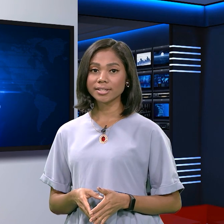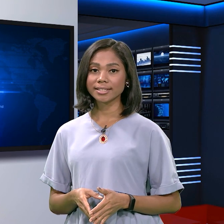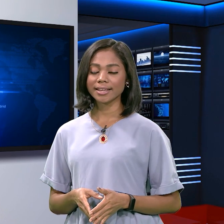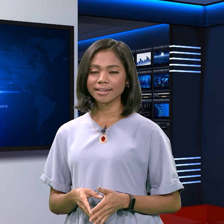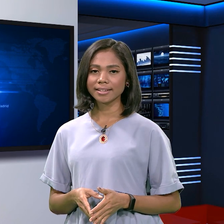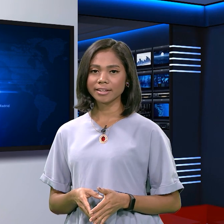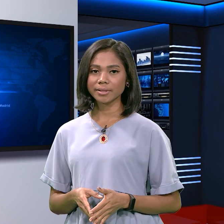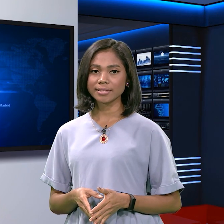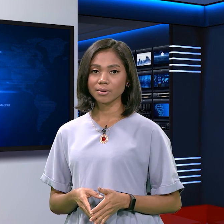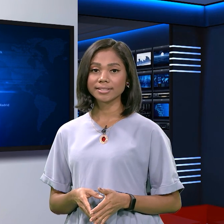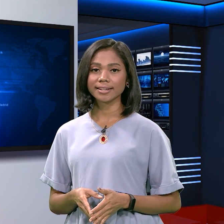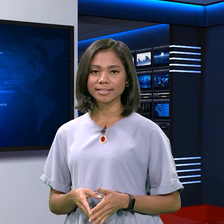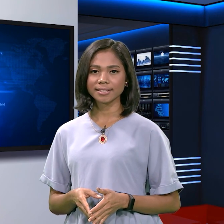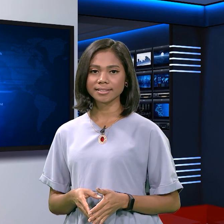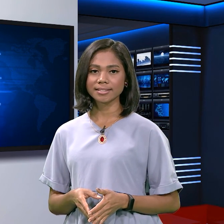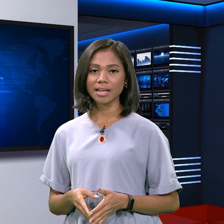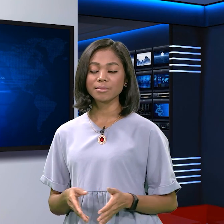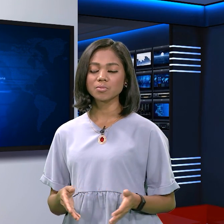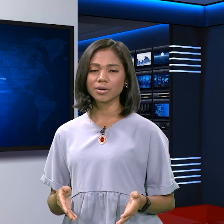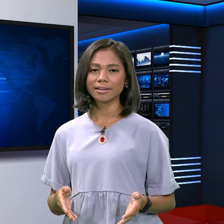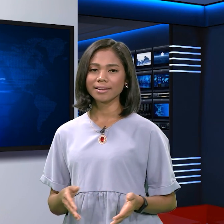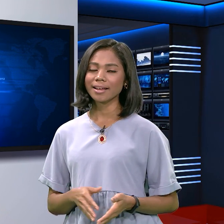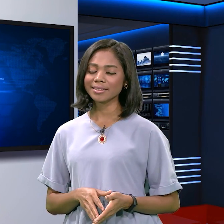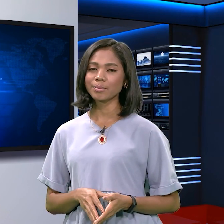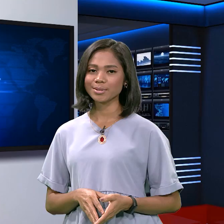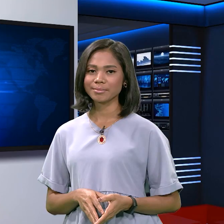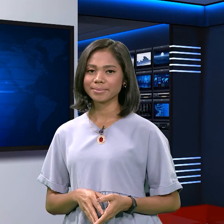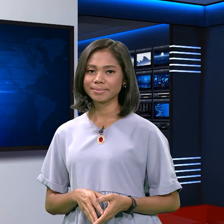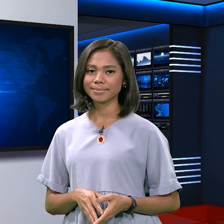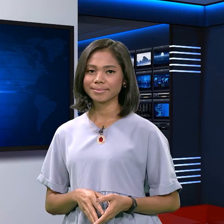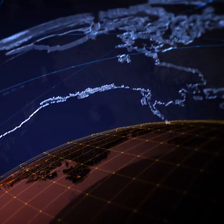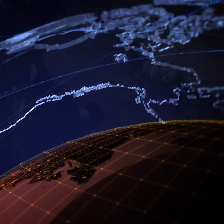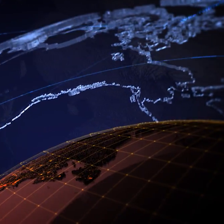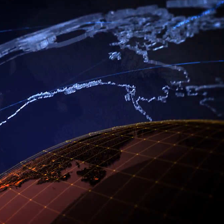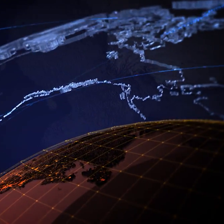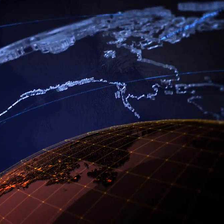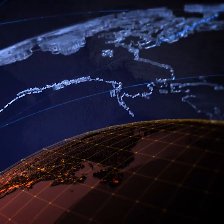às 5 horas da tarde, e repetição às terças e sextas, à mesma hora. Até a próxima!